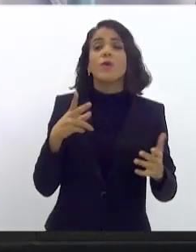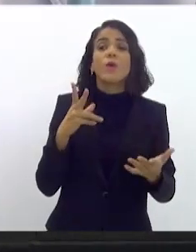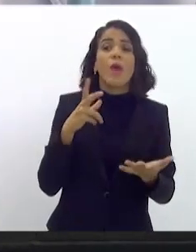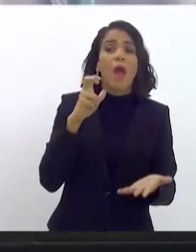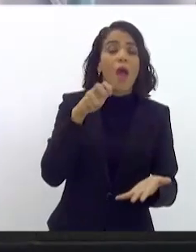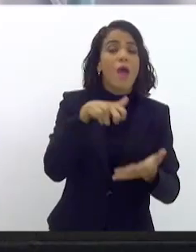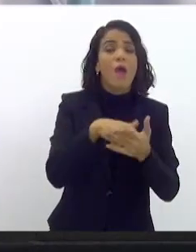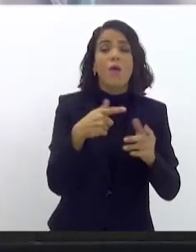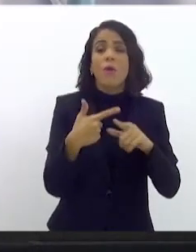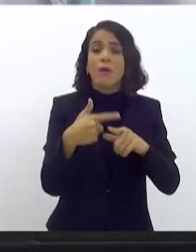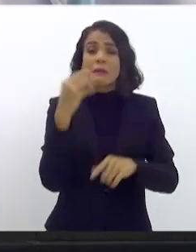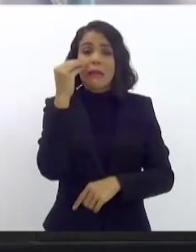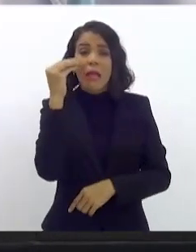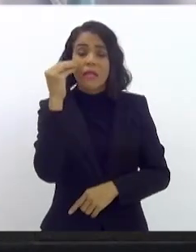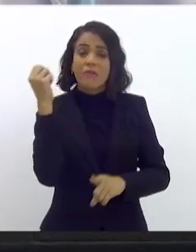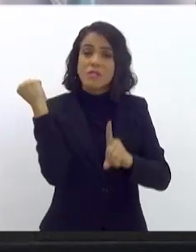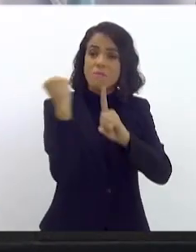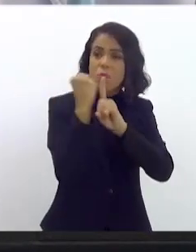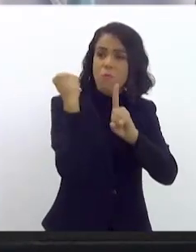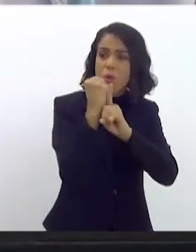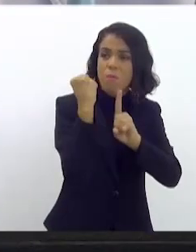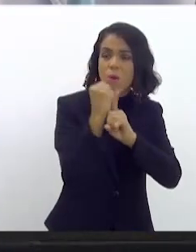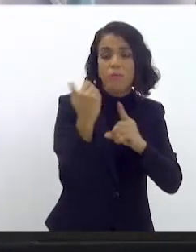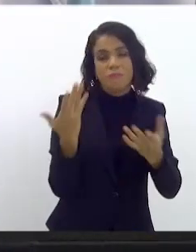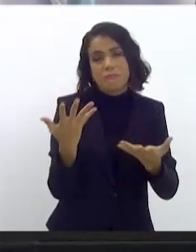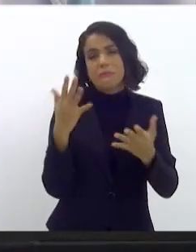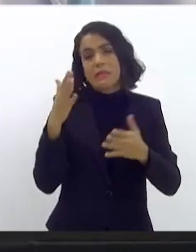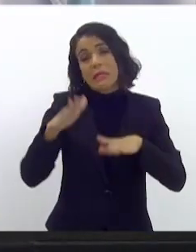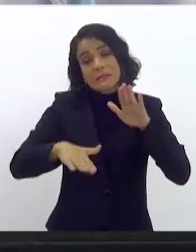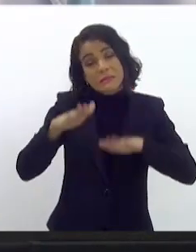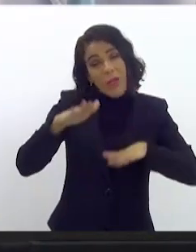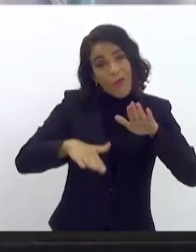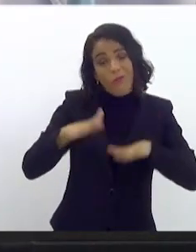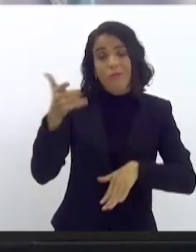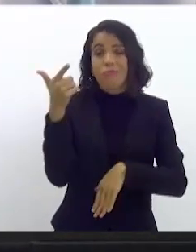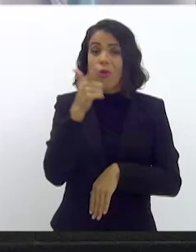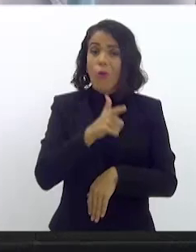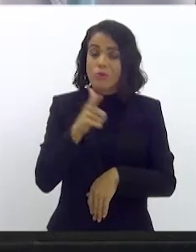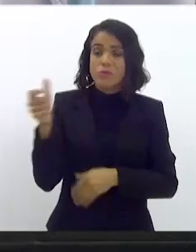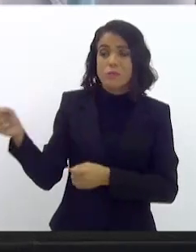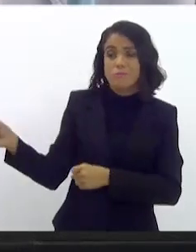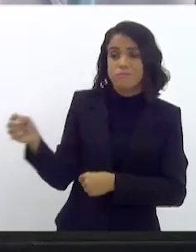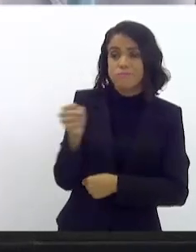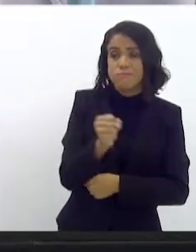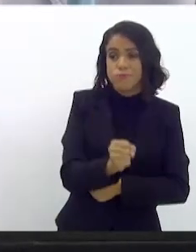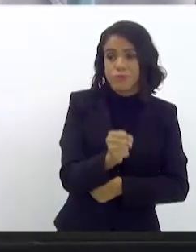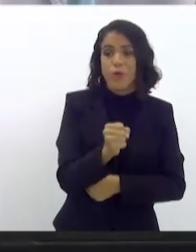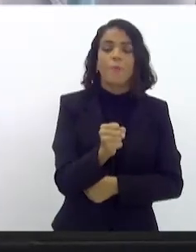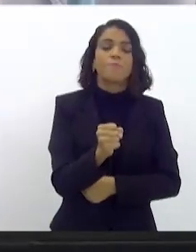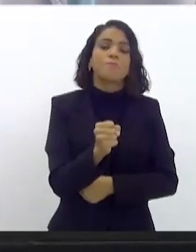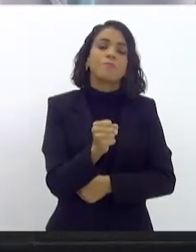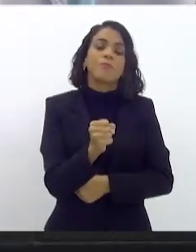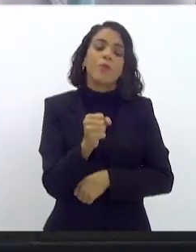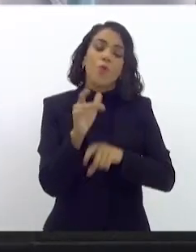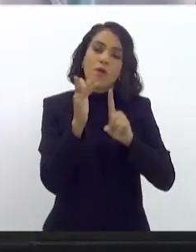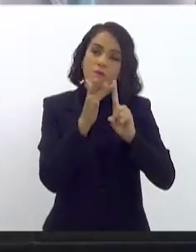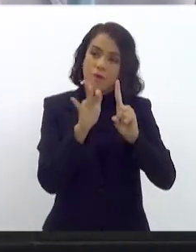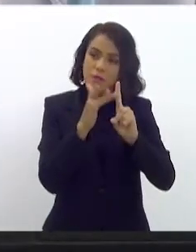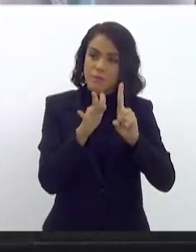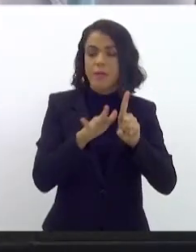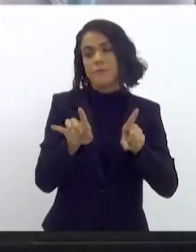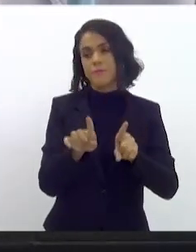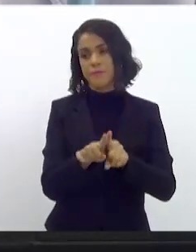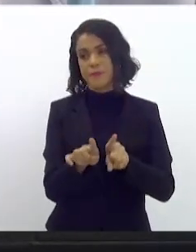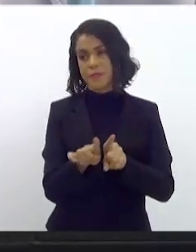de homicídio. Então, quem sabe a gente possa ter aqui a oportunidade de ouvir alguma vítima. E